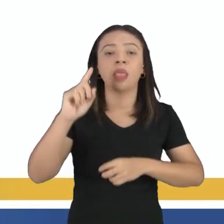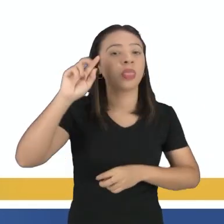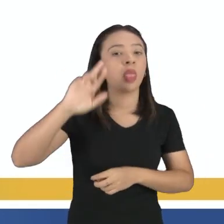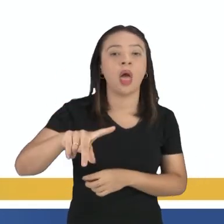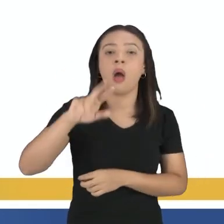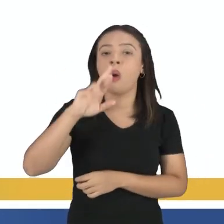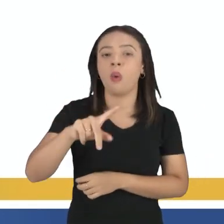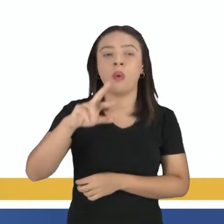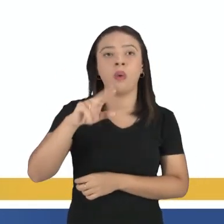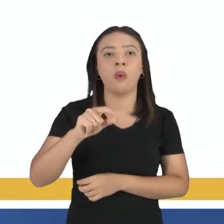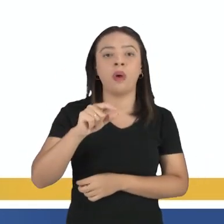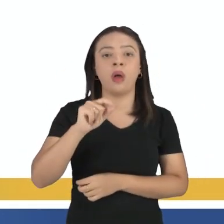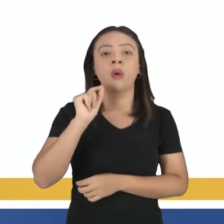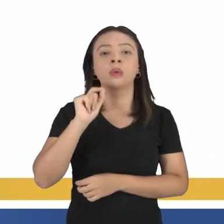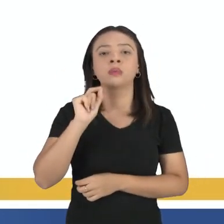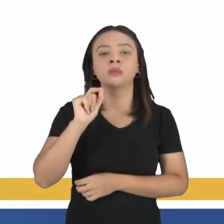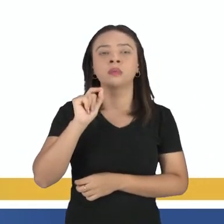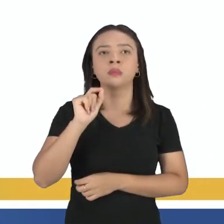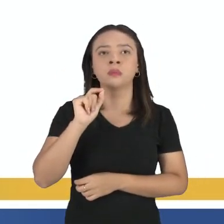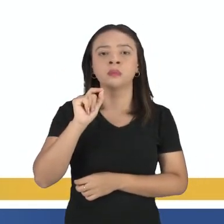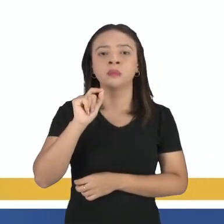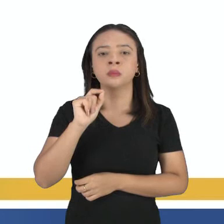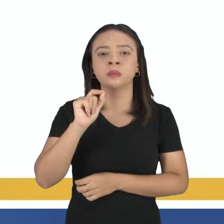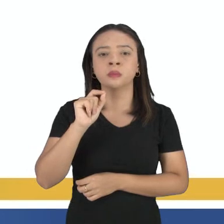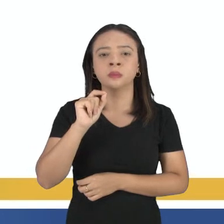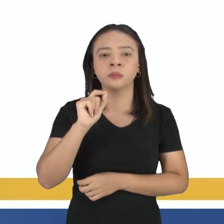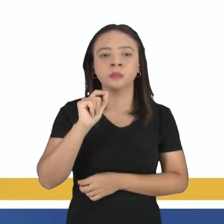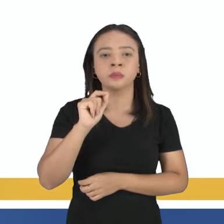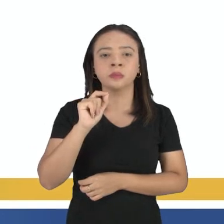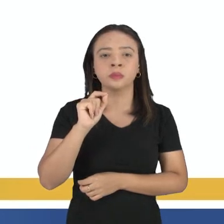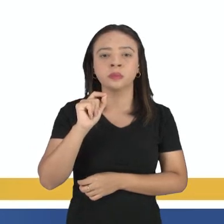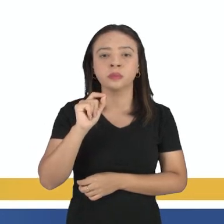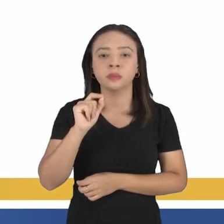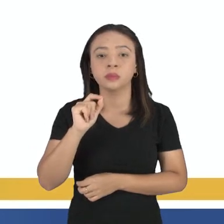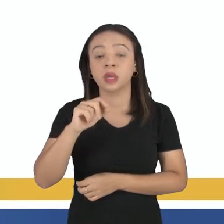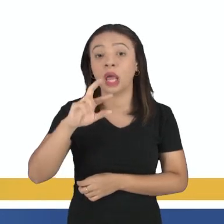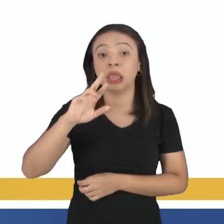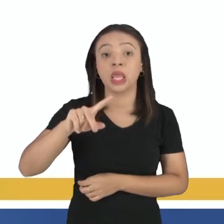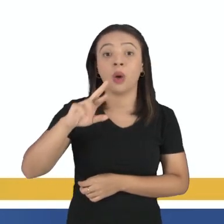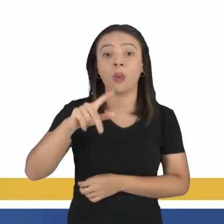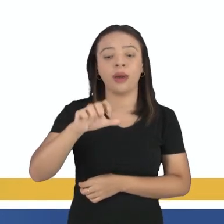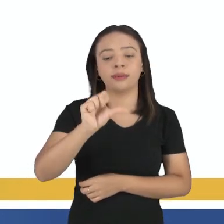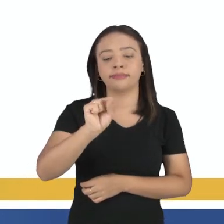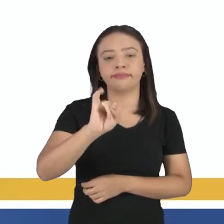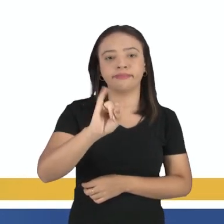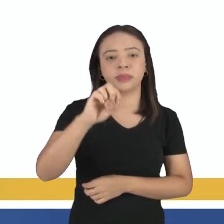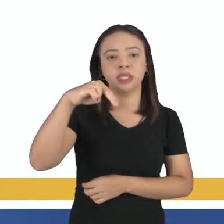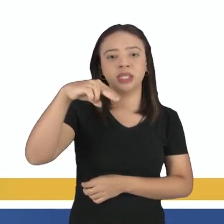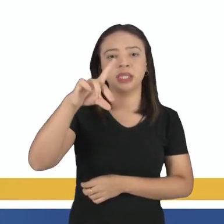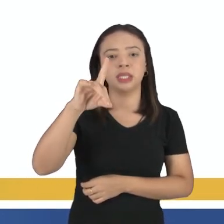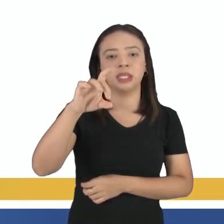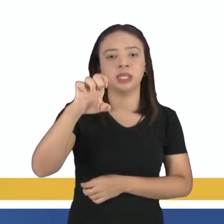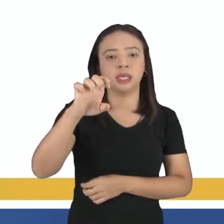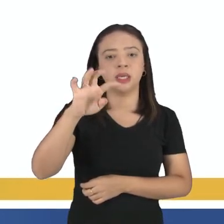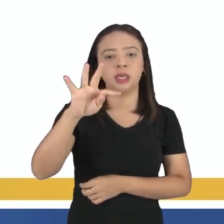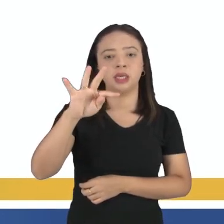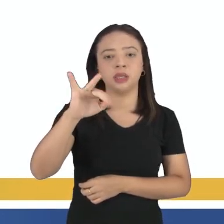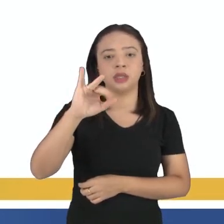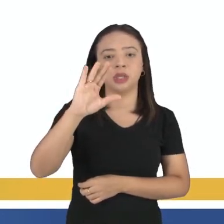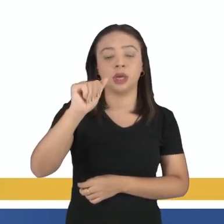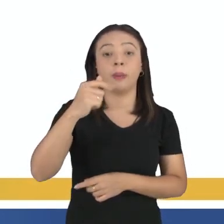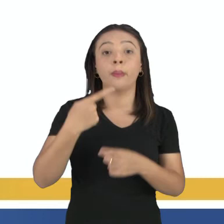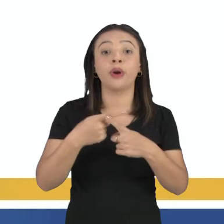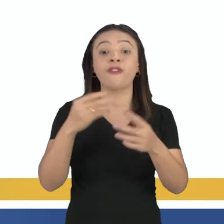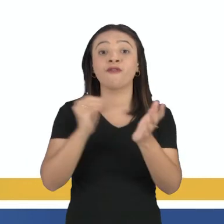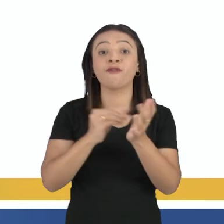quê? Sindéticas ou assindéticas? Né? Elas não são consideradas sindéticas, porque não tem a presença de